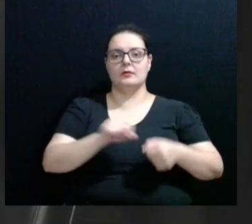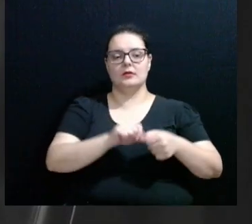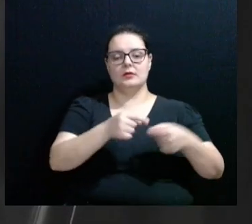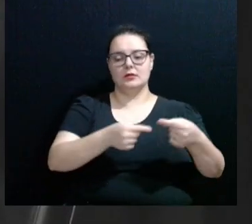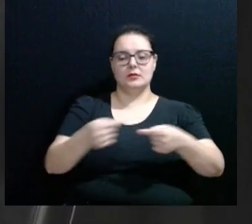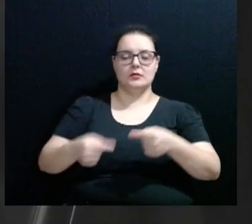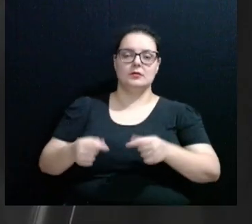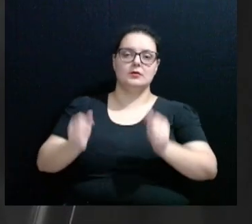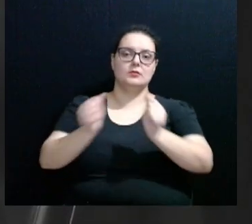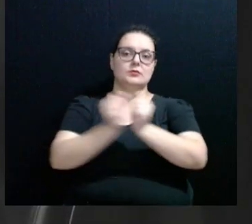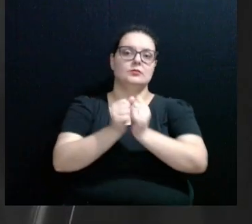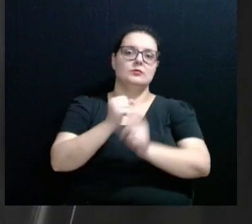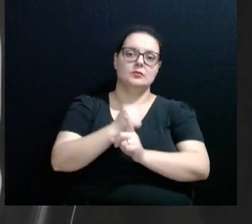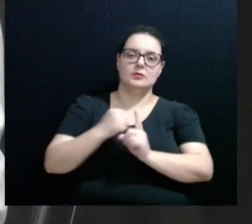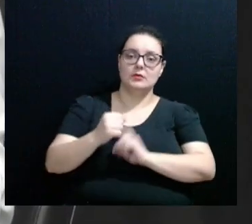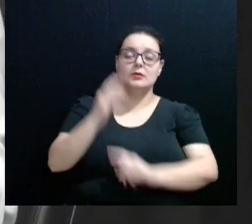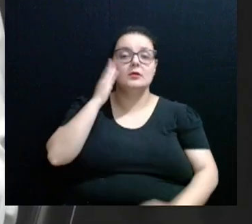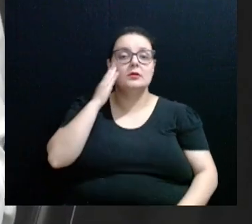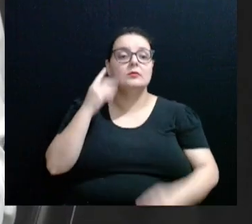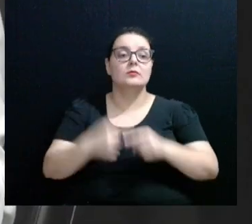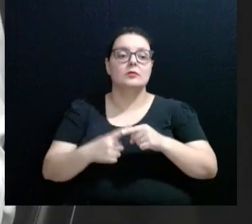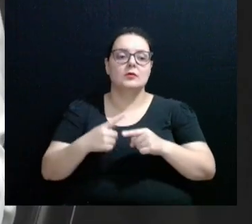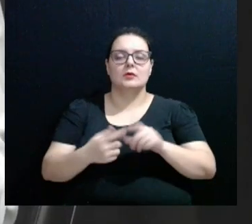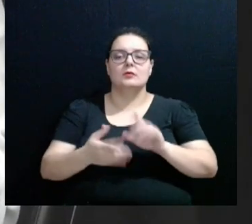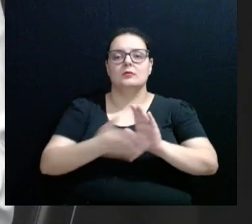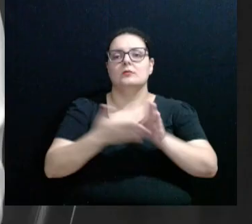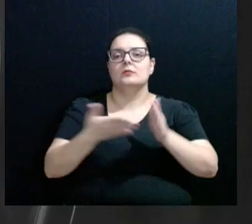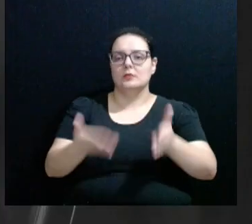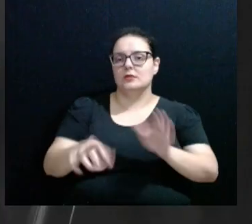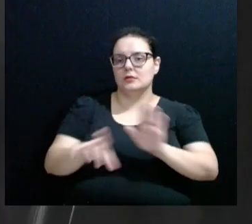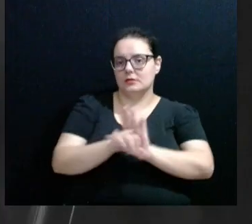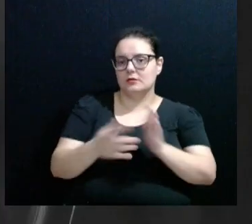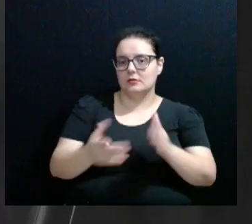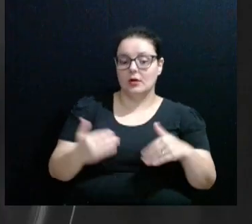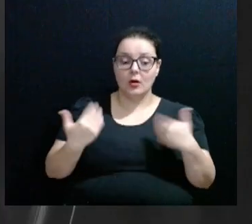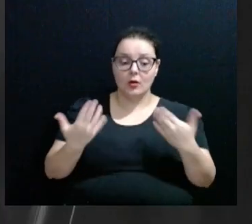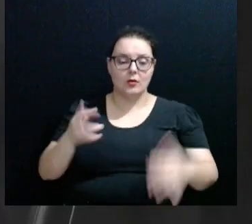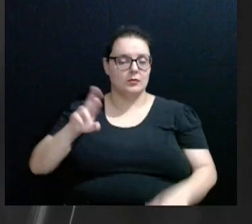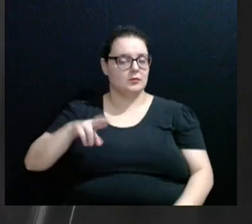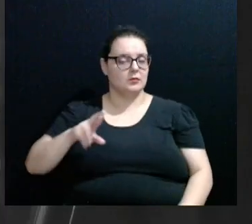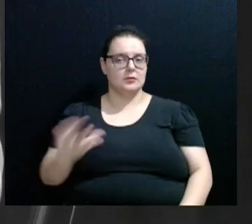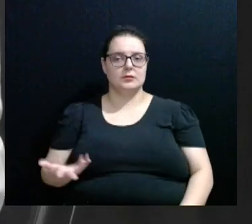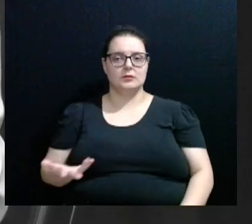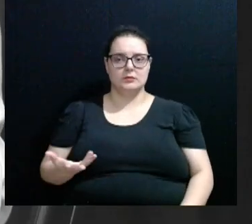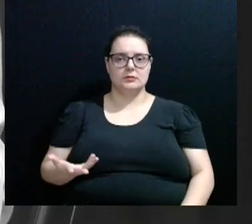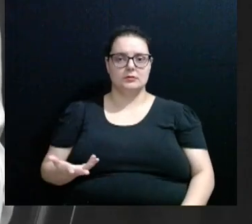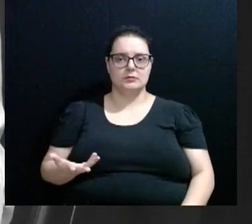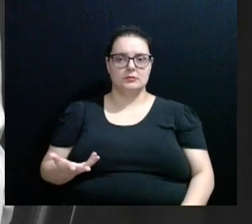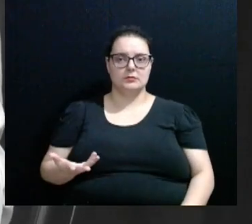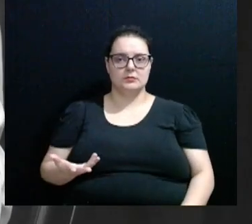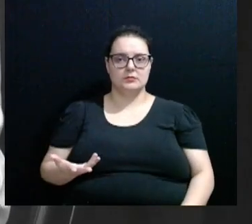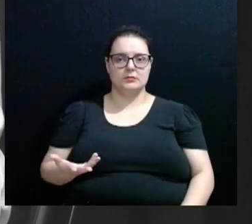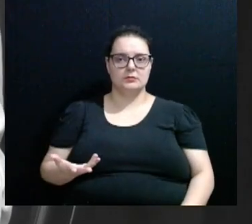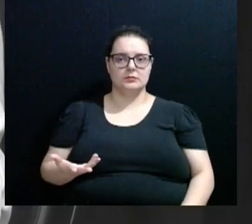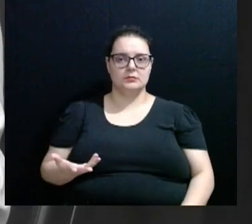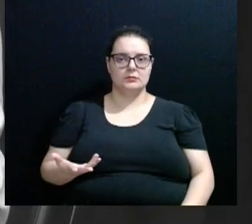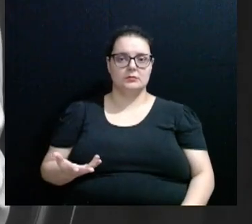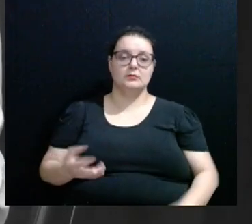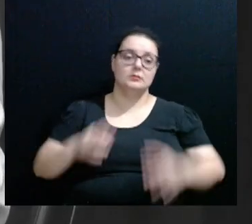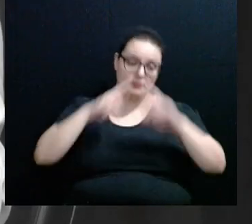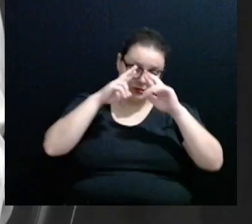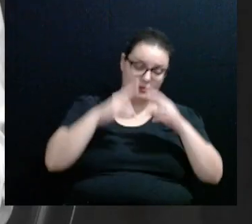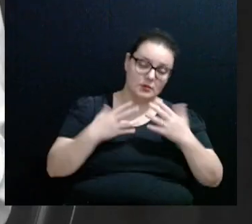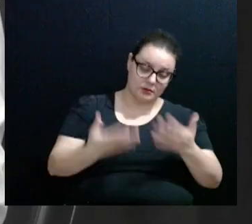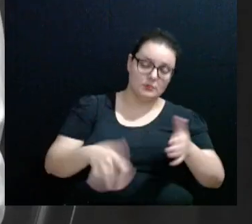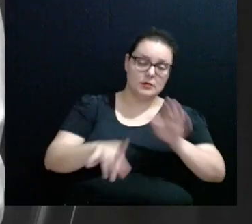sociedade entender por que a gente está propondo essa lei, qual o motivo, e ela respeitar essa